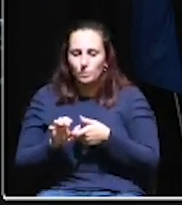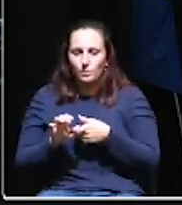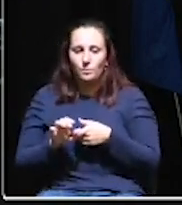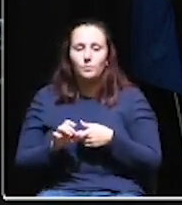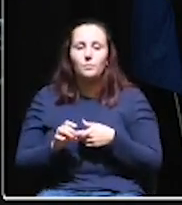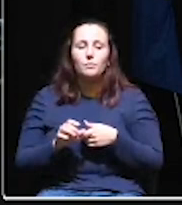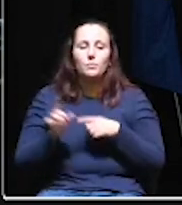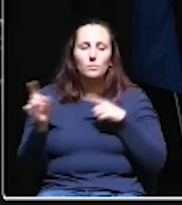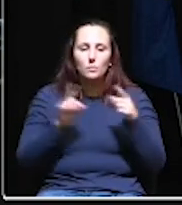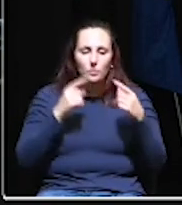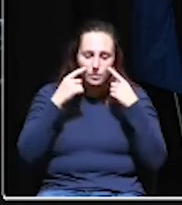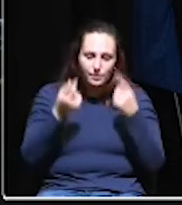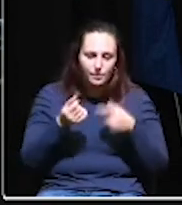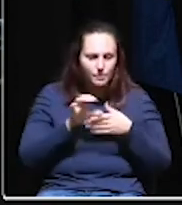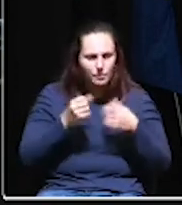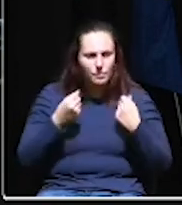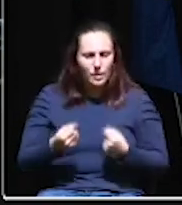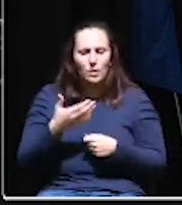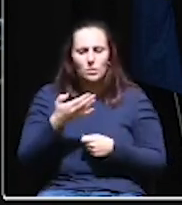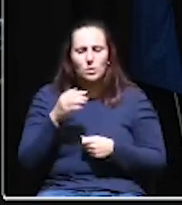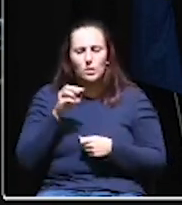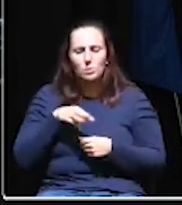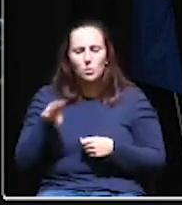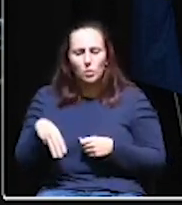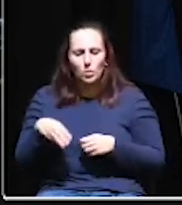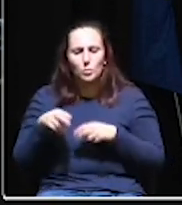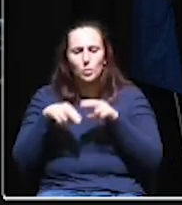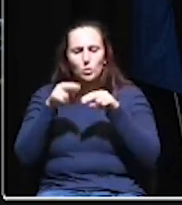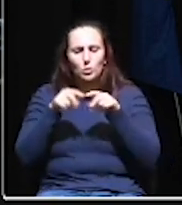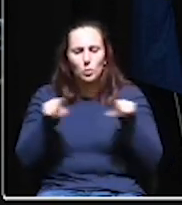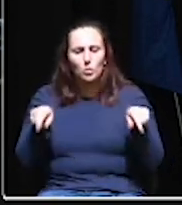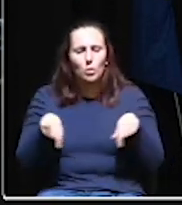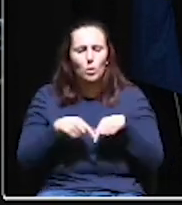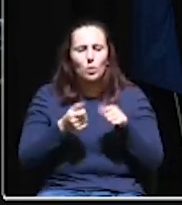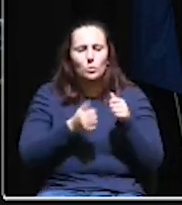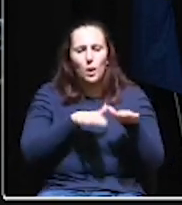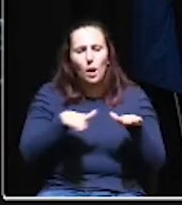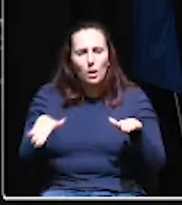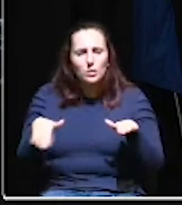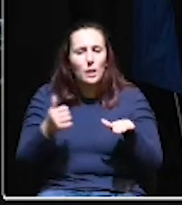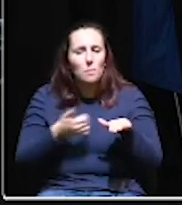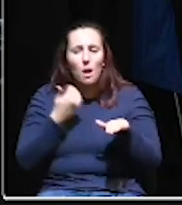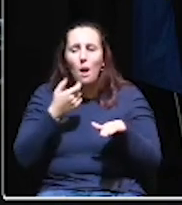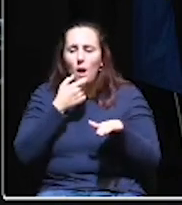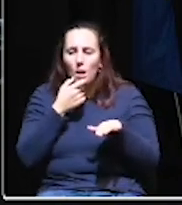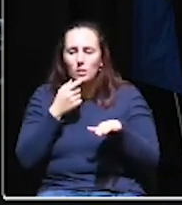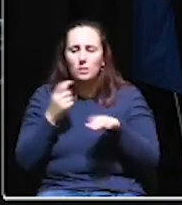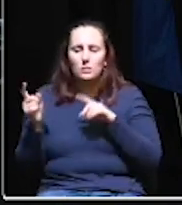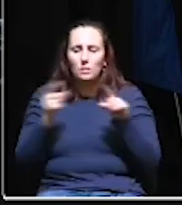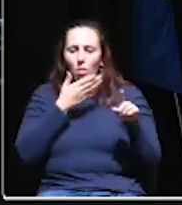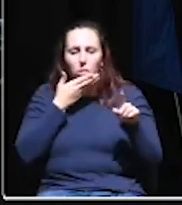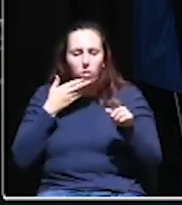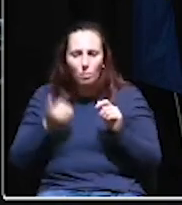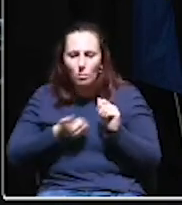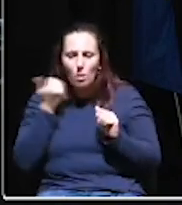públicos. Os 17 milhões de euros que estão previstos para a construção destes parques não seriam muito mais bem empregos na melhoria da circulação dos autocarros, na